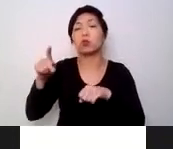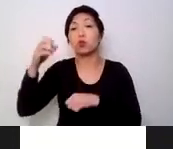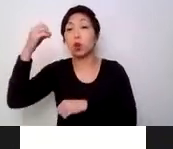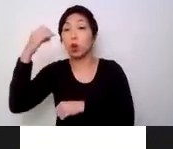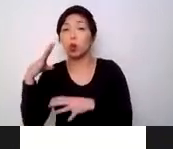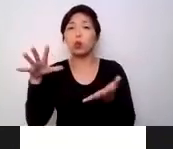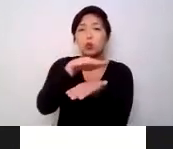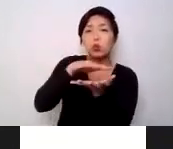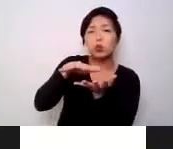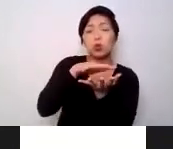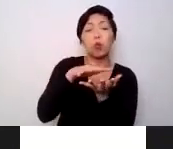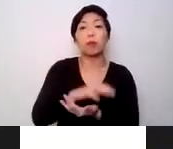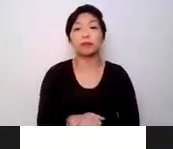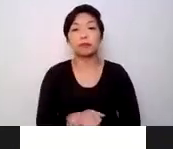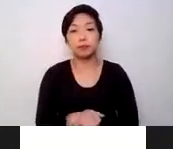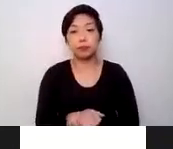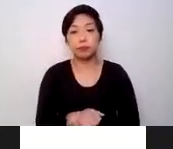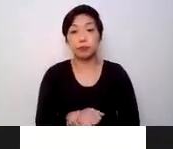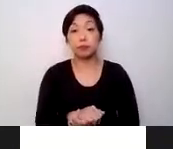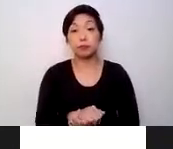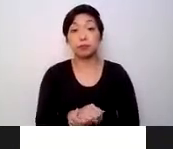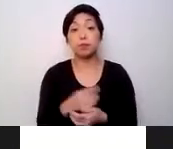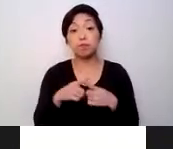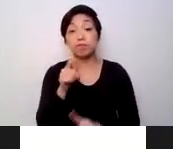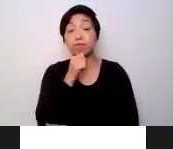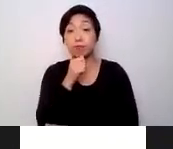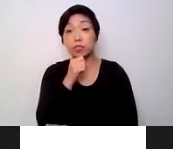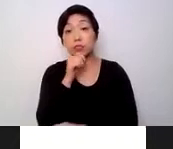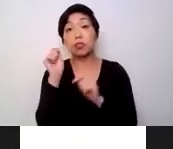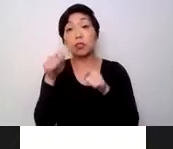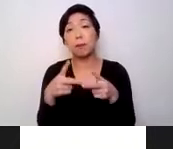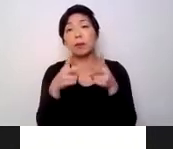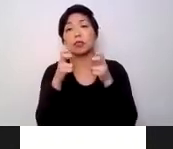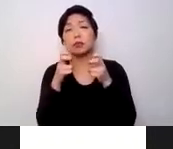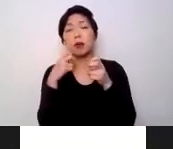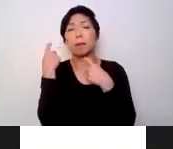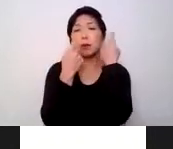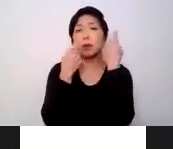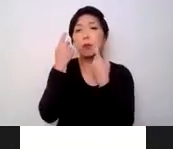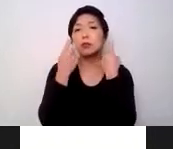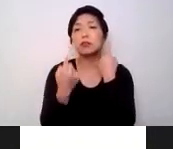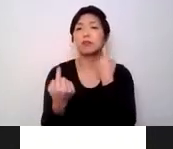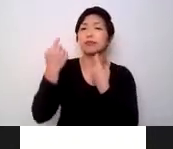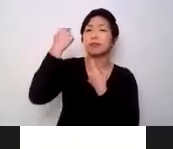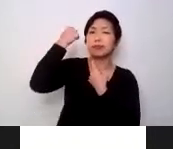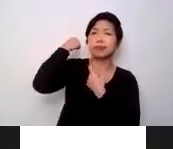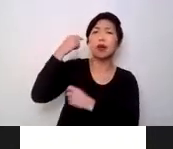ainda há a preocupação que persiste desde lá das pirâmides ou dos túmulos da Idade Média que é a